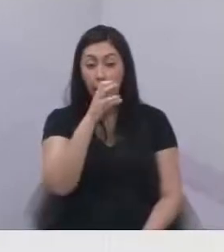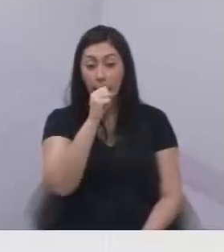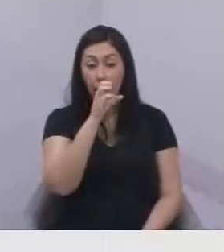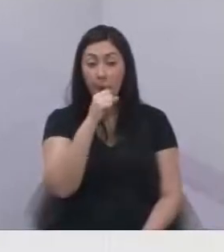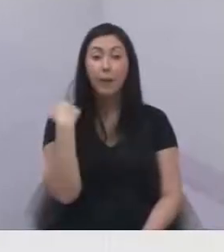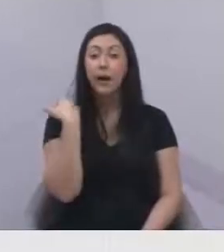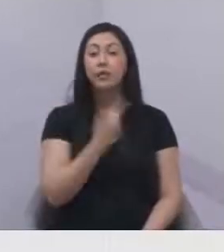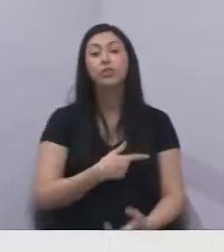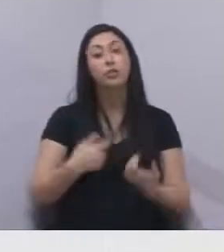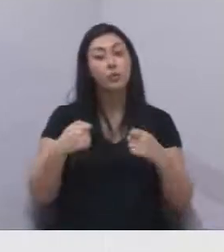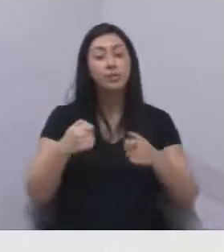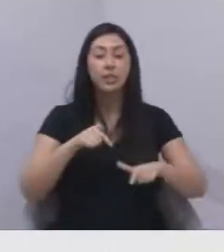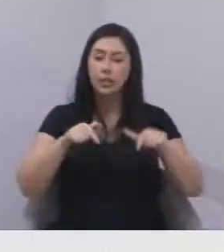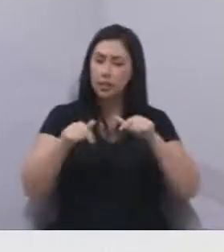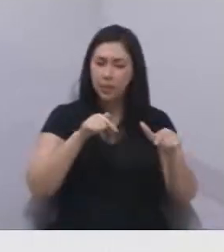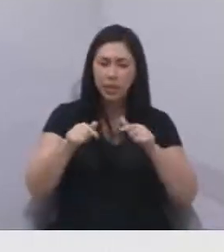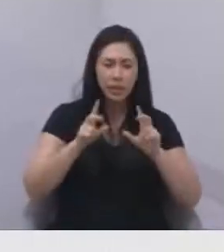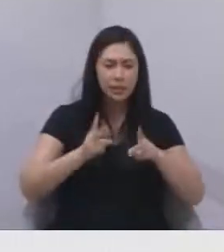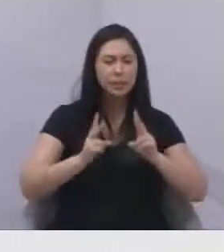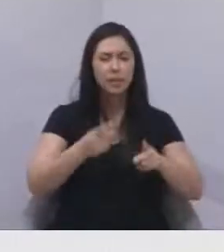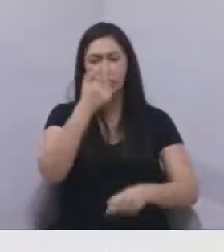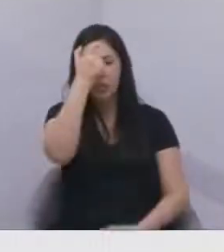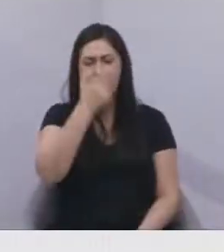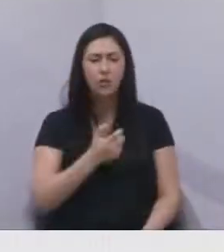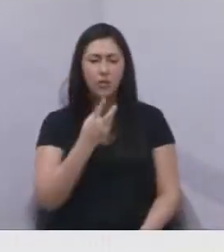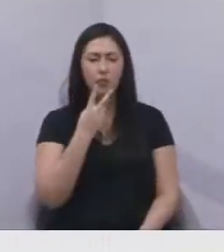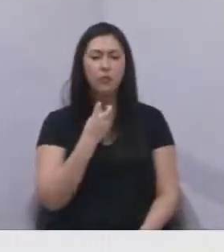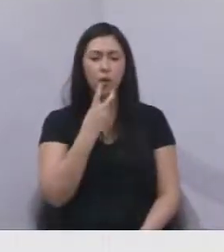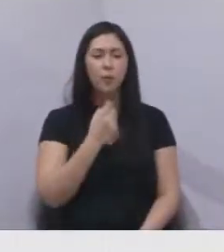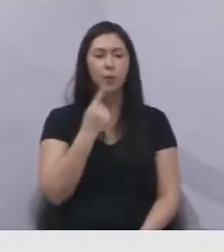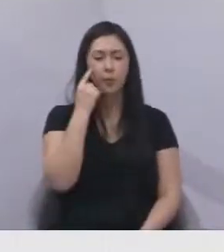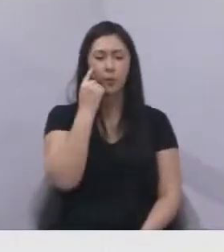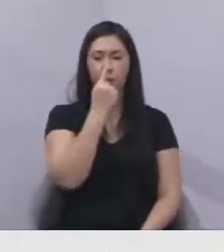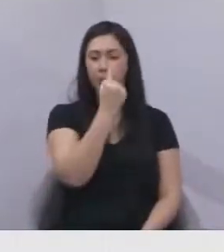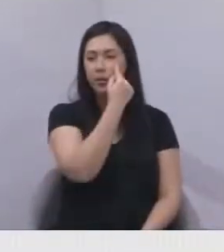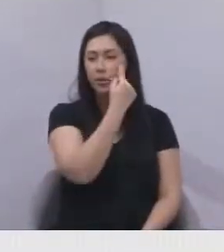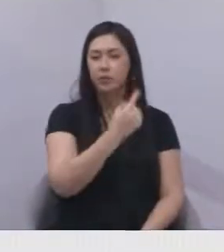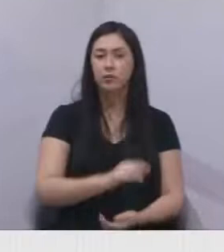trabalhar 24 horas no ar. Quem fala aqui é o vereador Valmir do Parque Meia Lua.